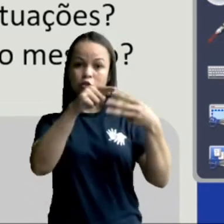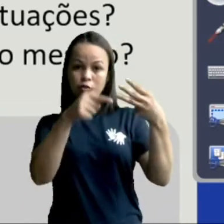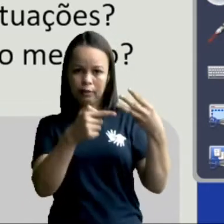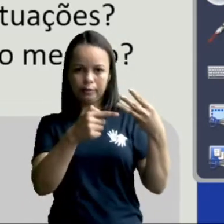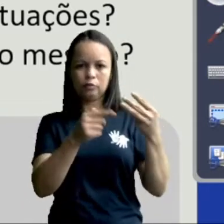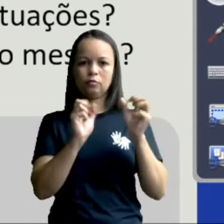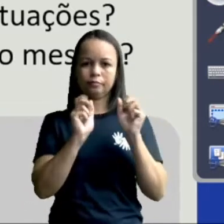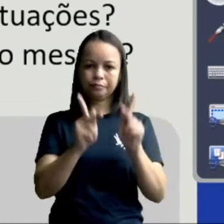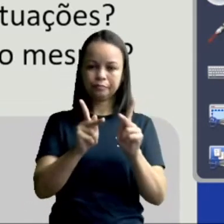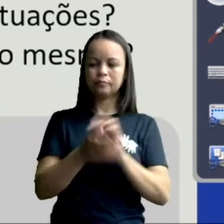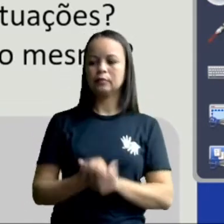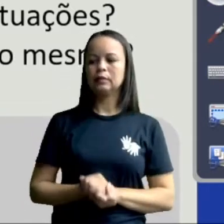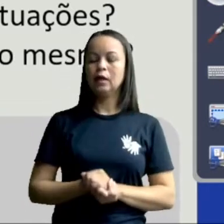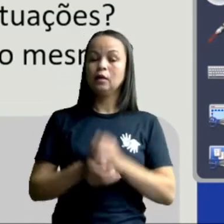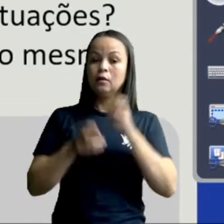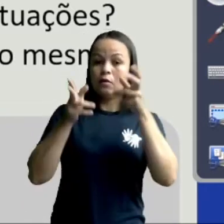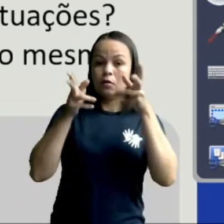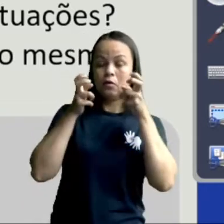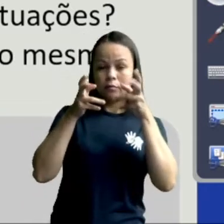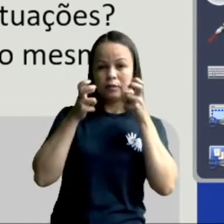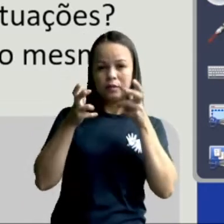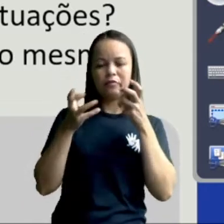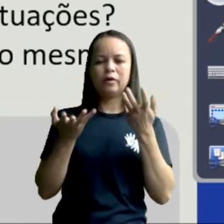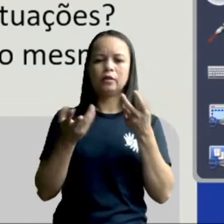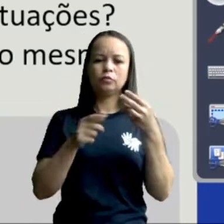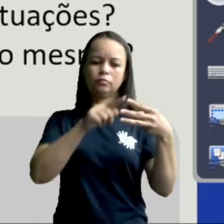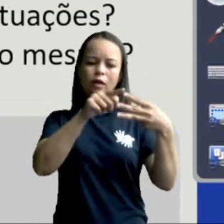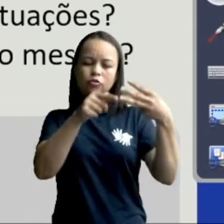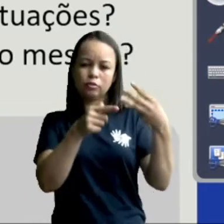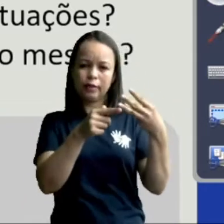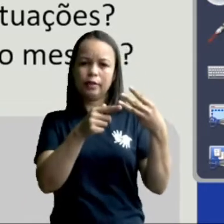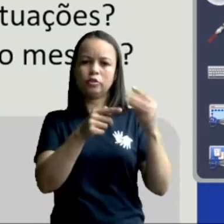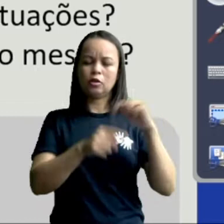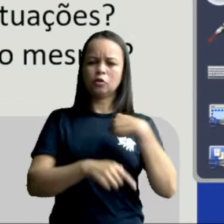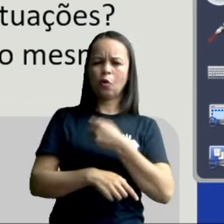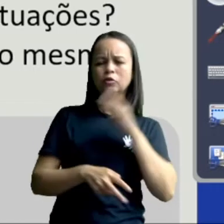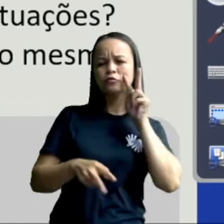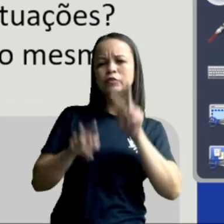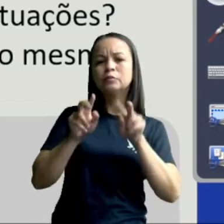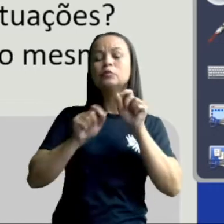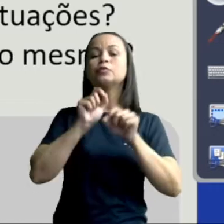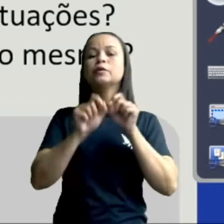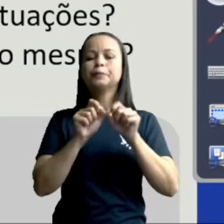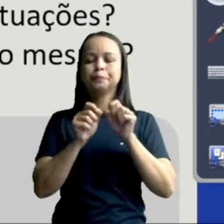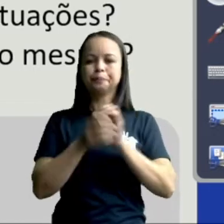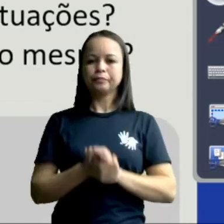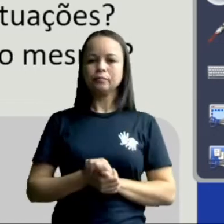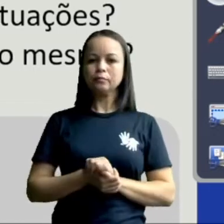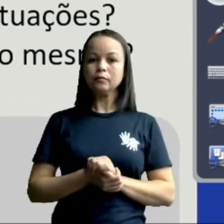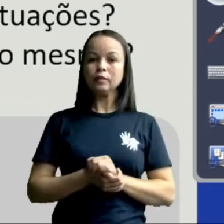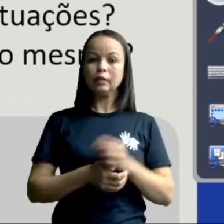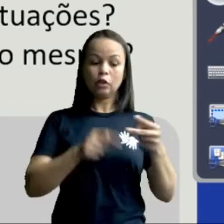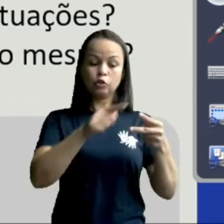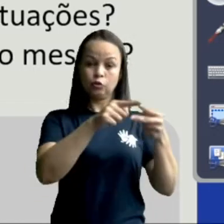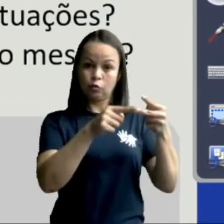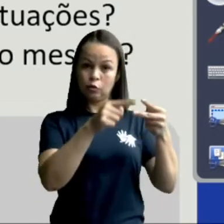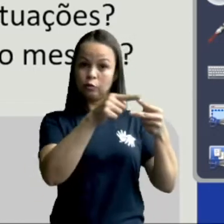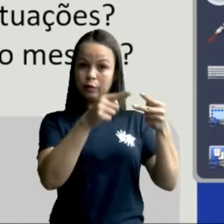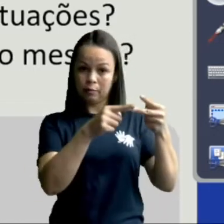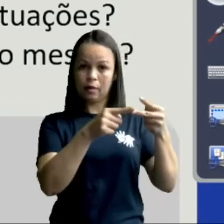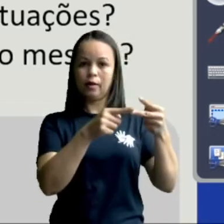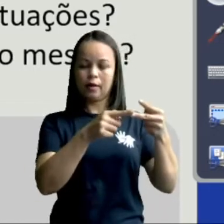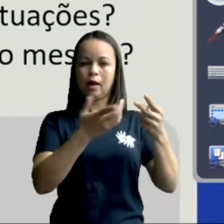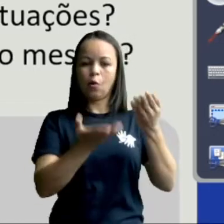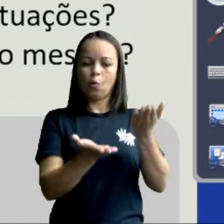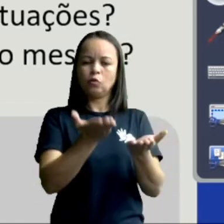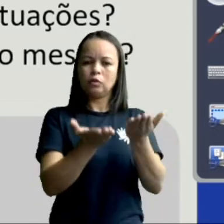ok? Então, observando aqui para as 3, ó, a gente vê que nas 2 primeiras balanças, os 2